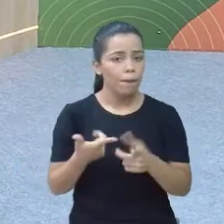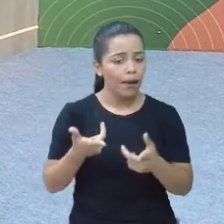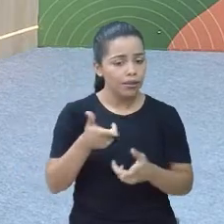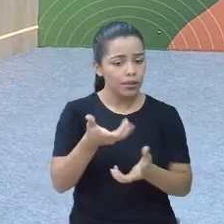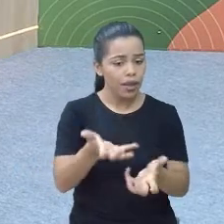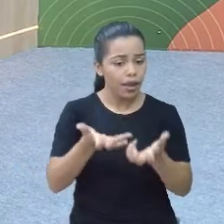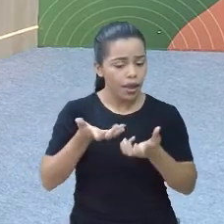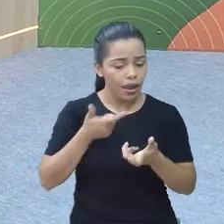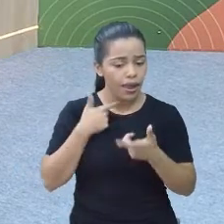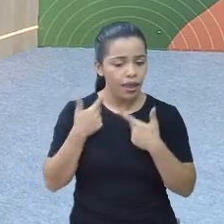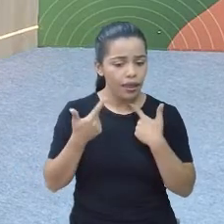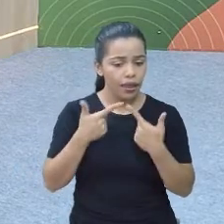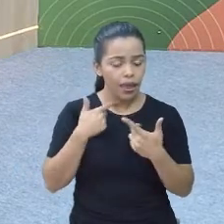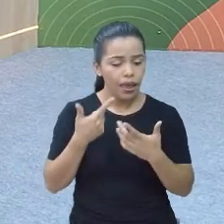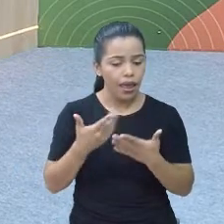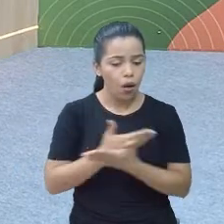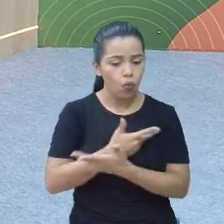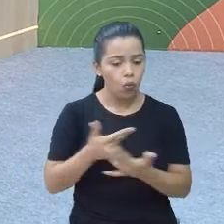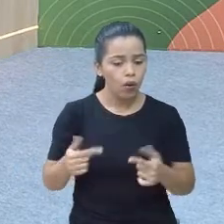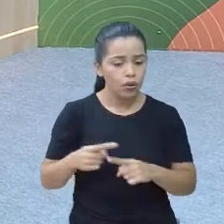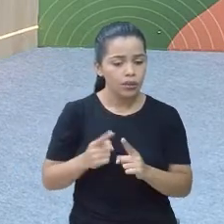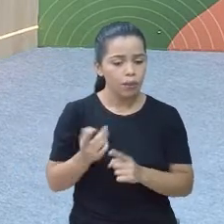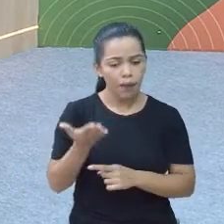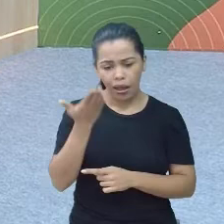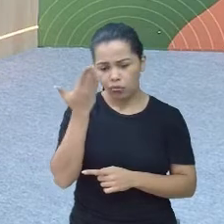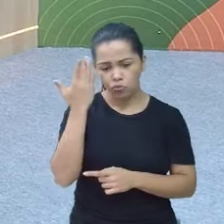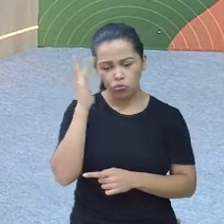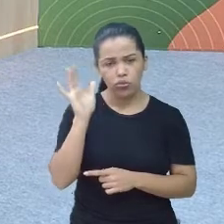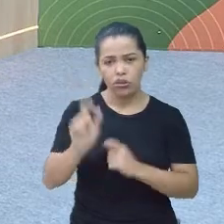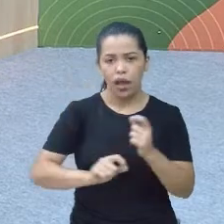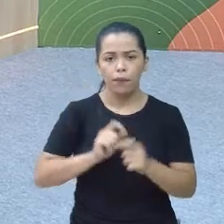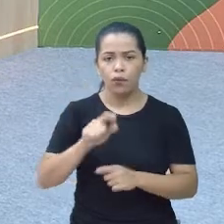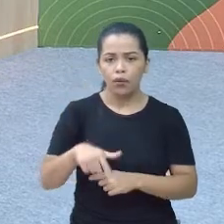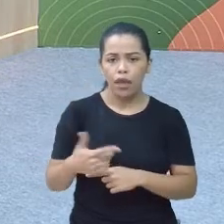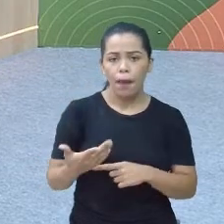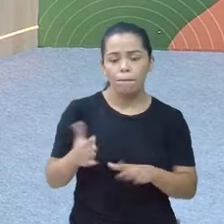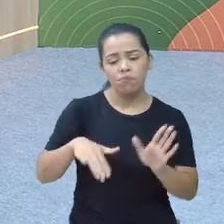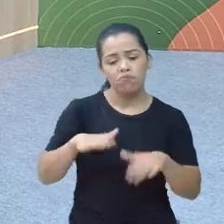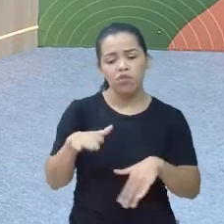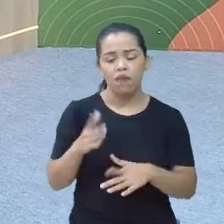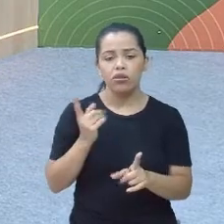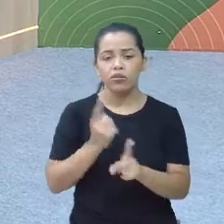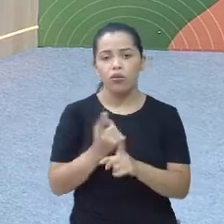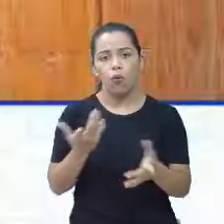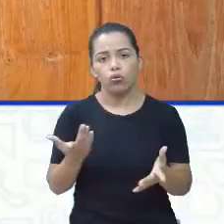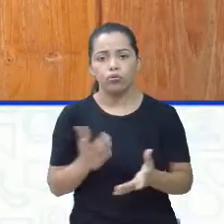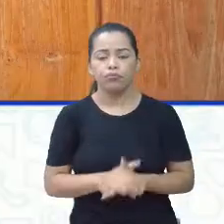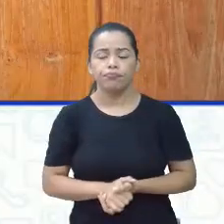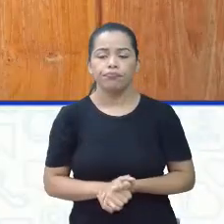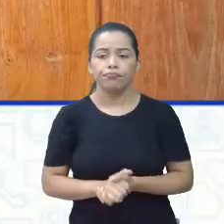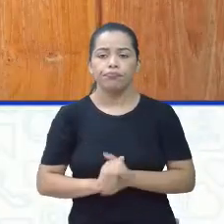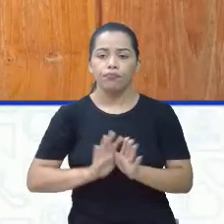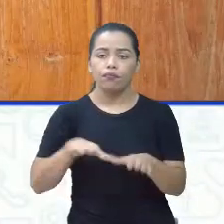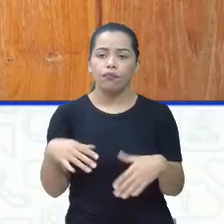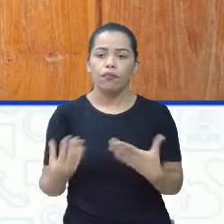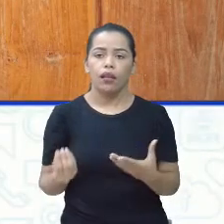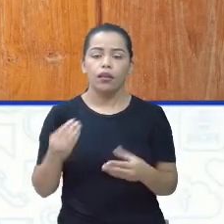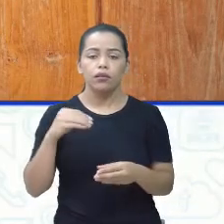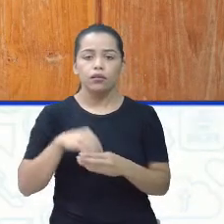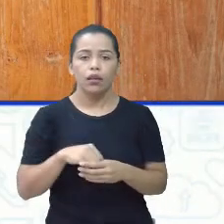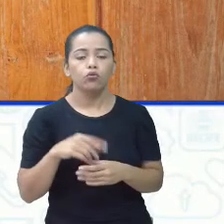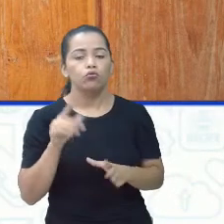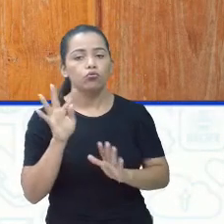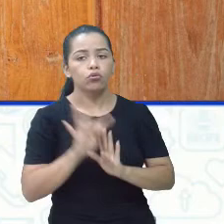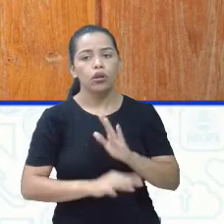nem ele mesmo sabe o que é, mas que ele talvez encontre, tá certo? Nesse caso, a contradição ou